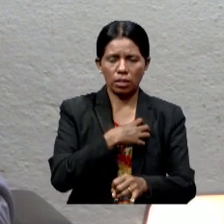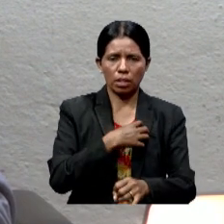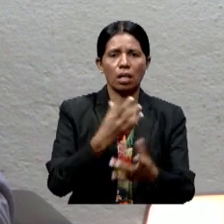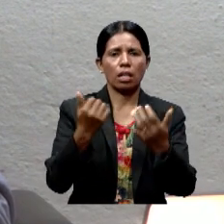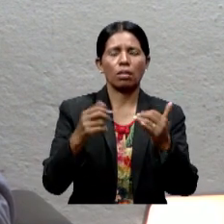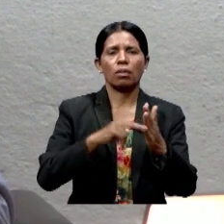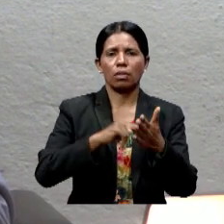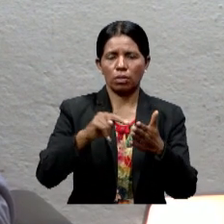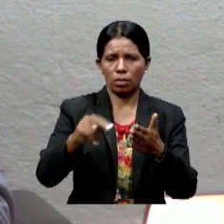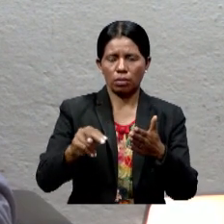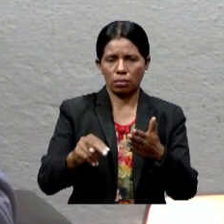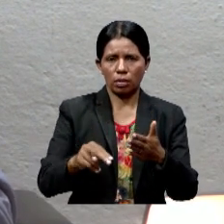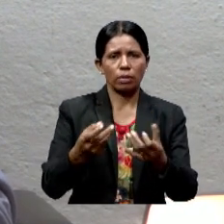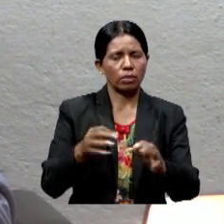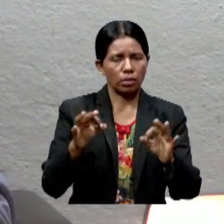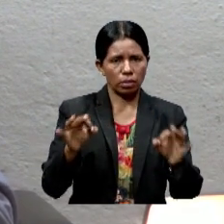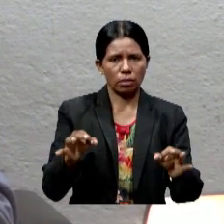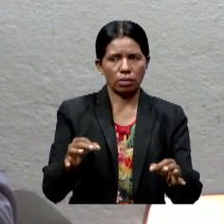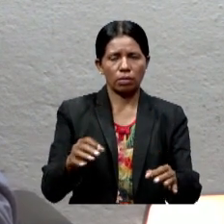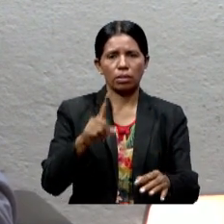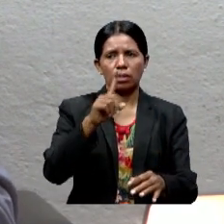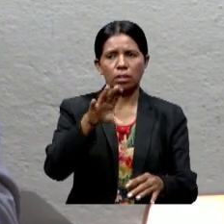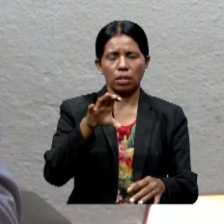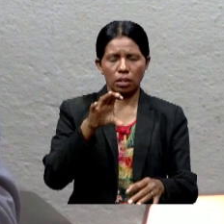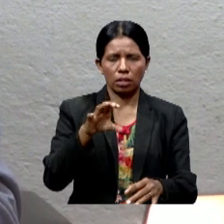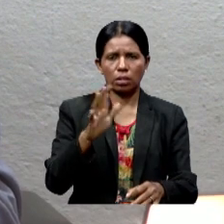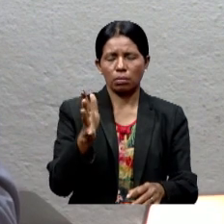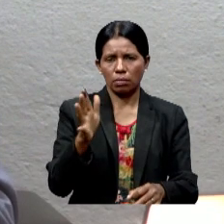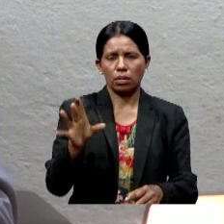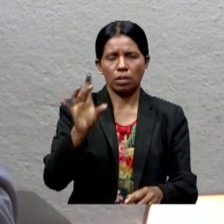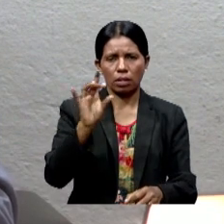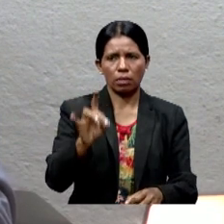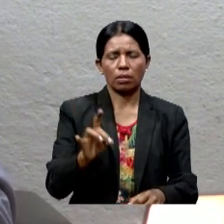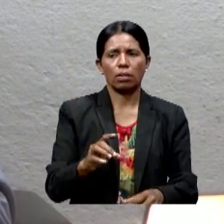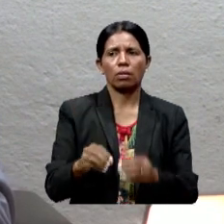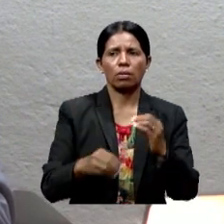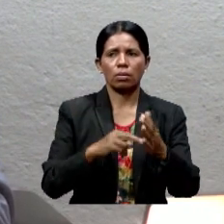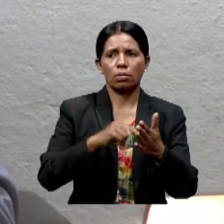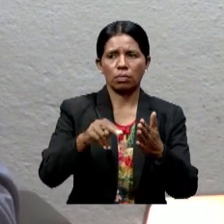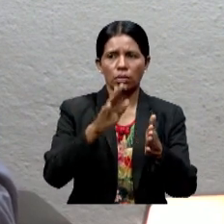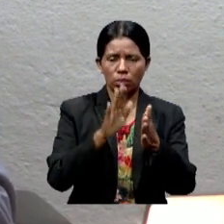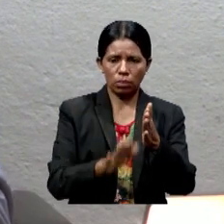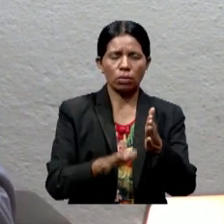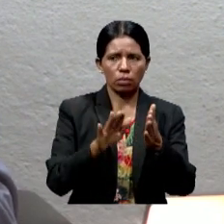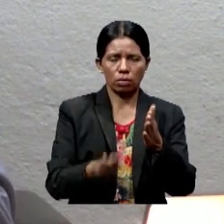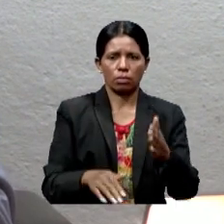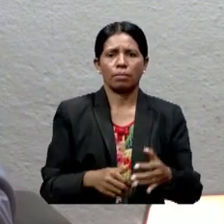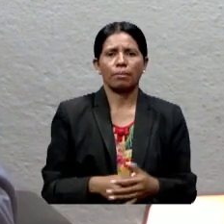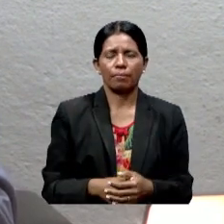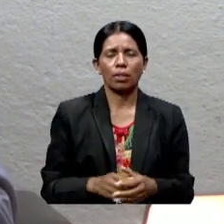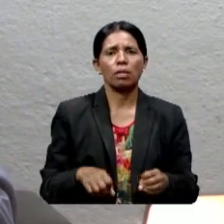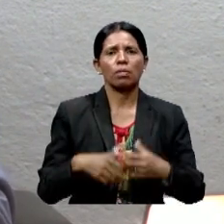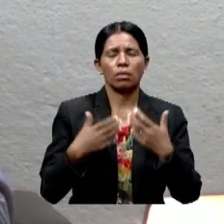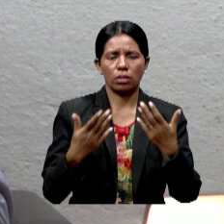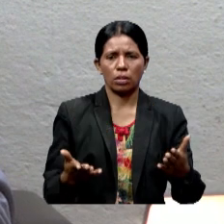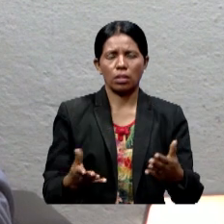número reforma nene será 58 significa que tak número ne tun ba bebek antau o insa maka